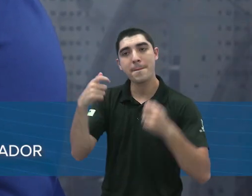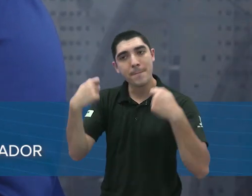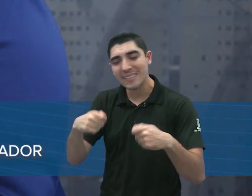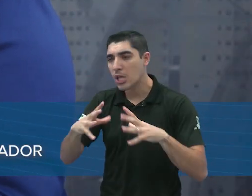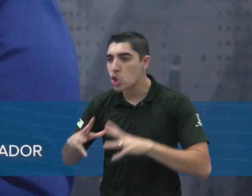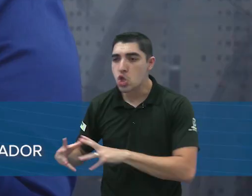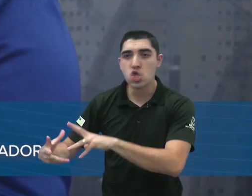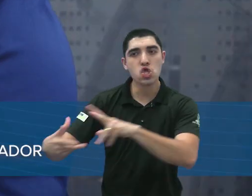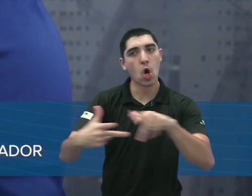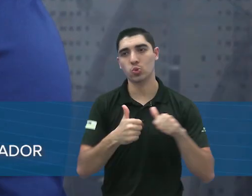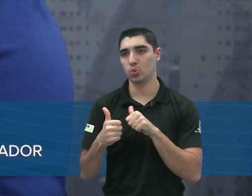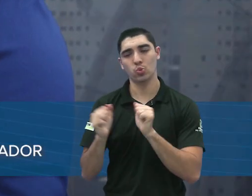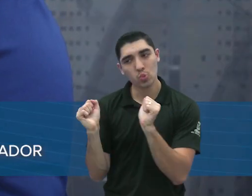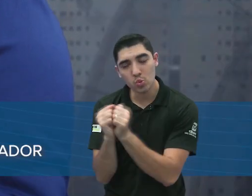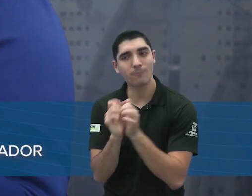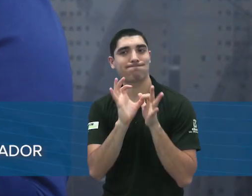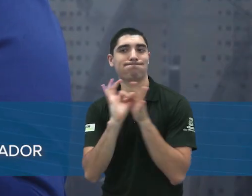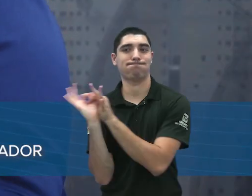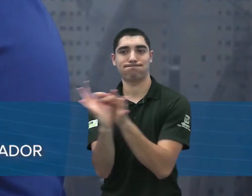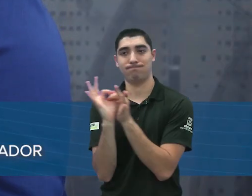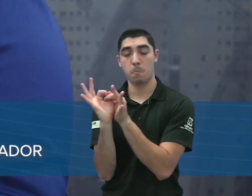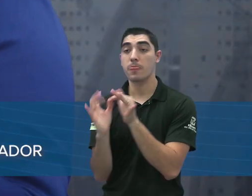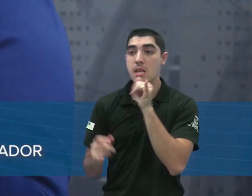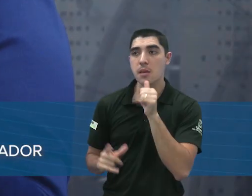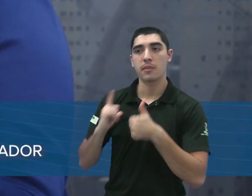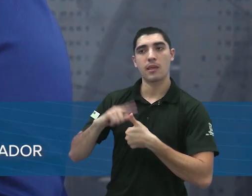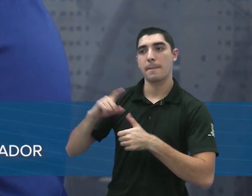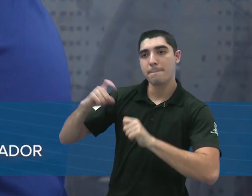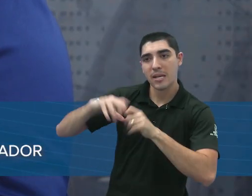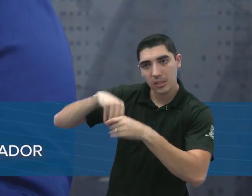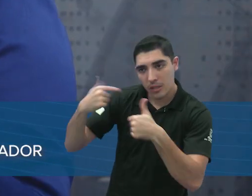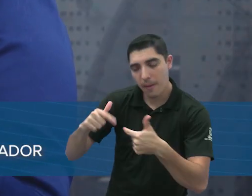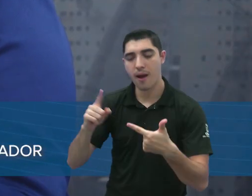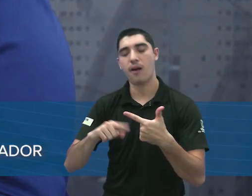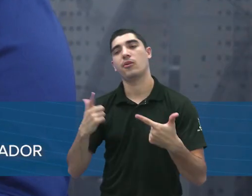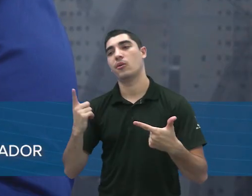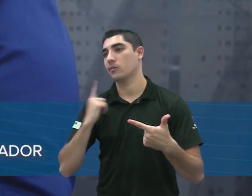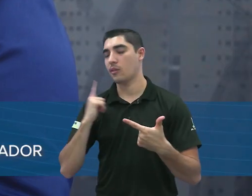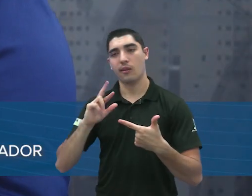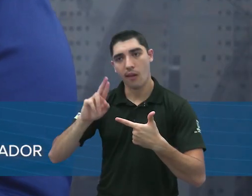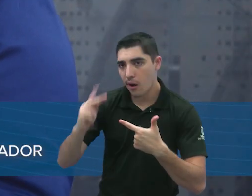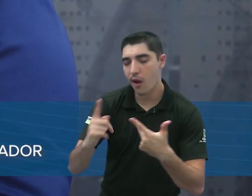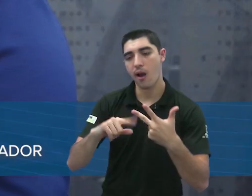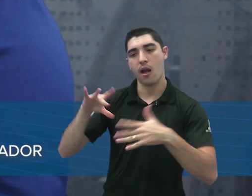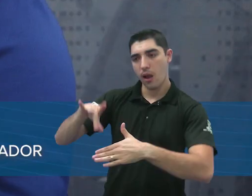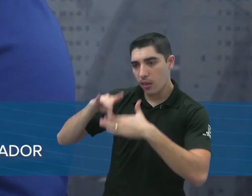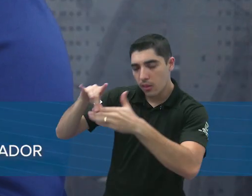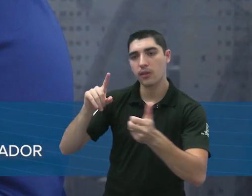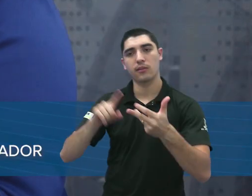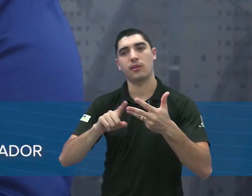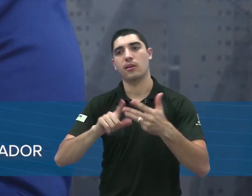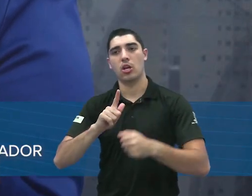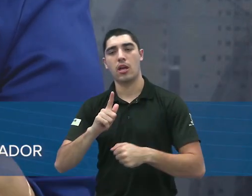tema, mas é um trabalho de todos, né? Então, quem tem ali médico do trabalho, sua medicina do trabalho, todos esses entes aí que